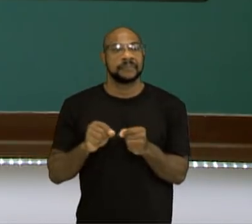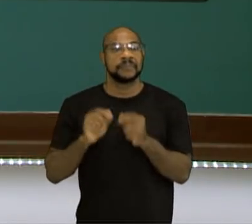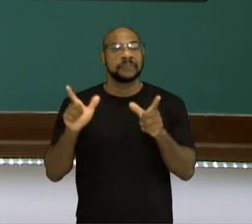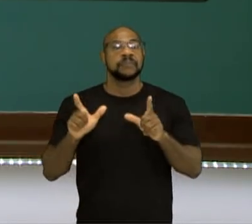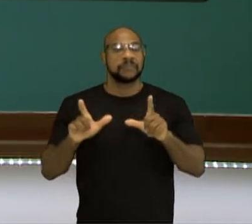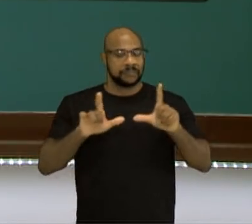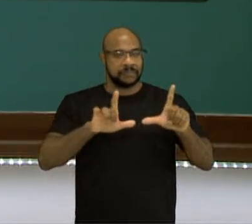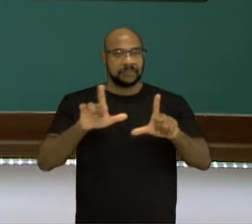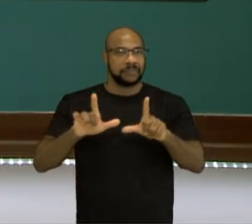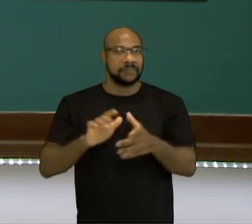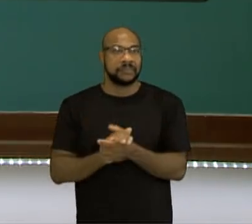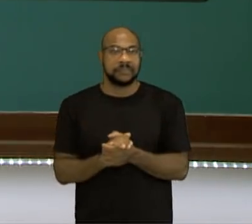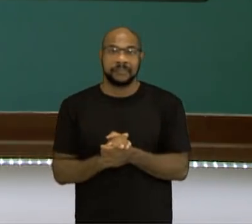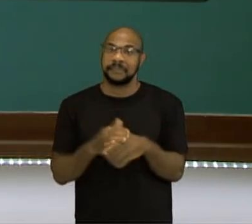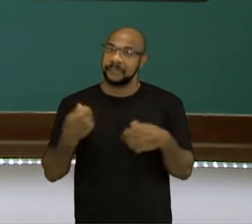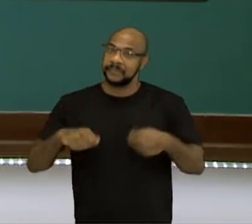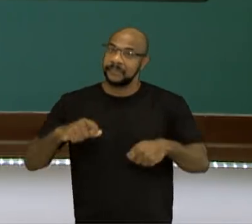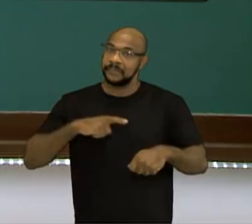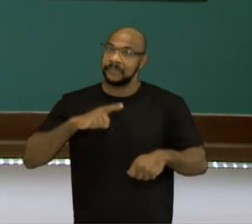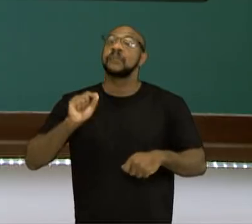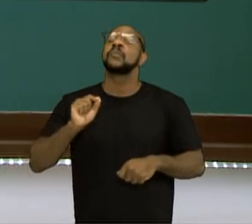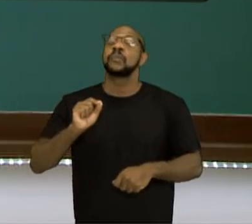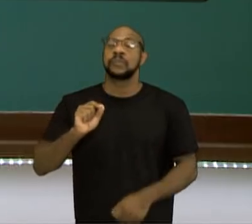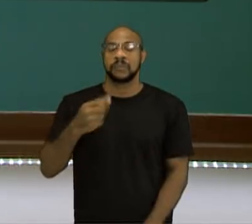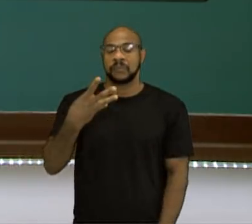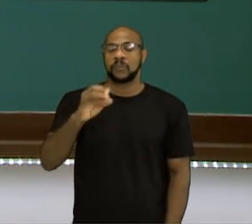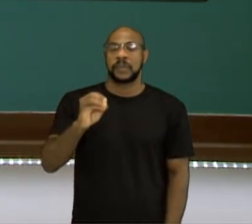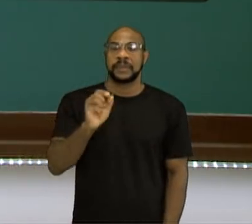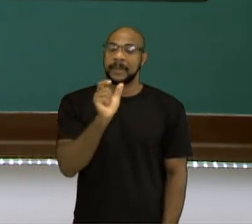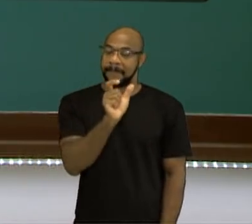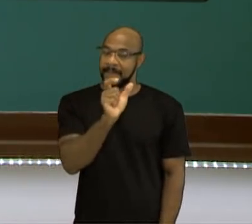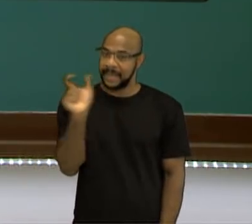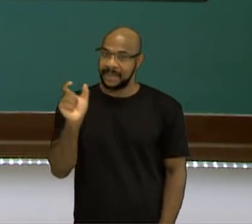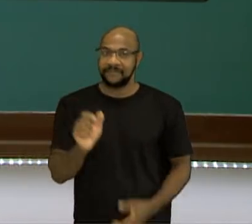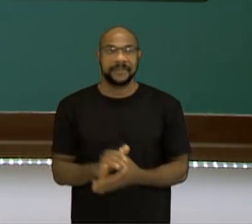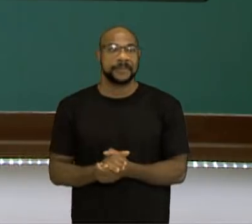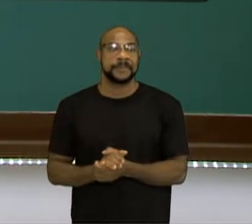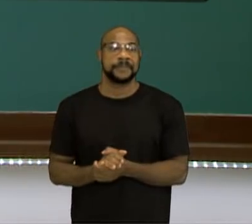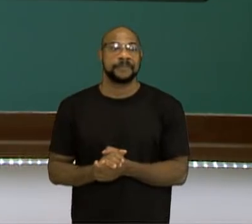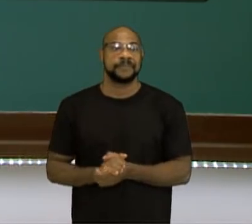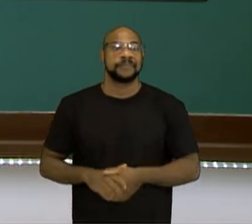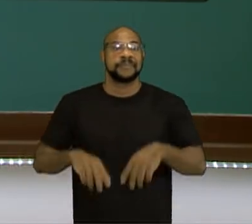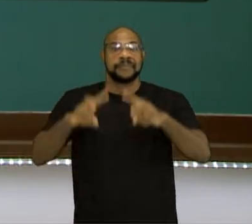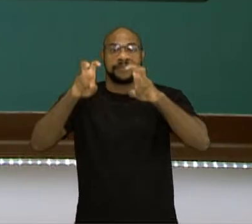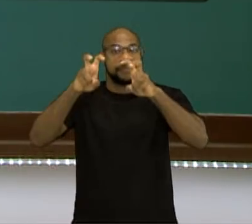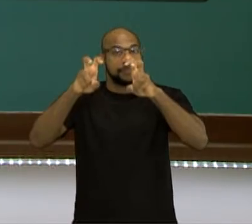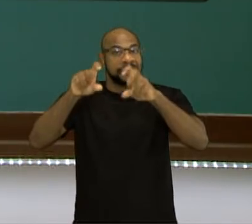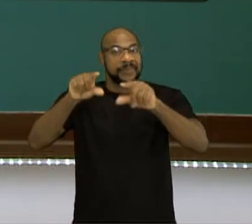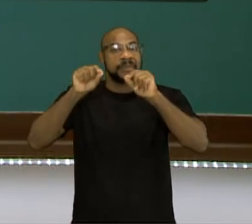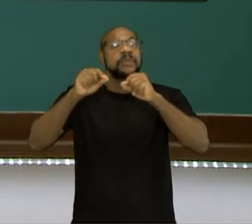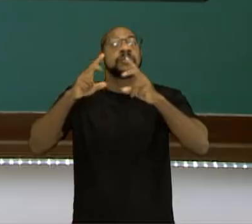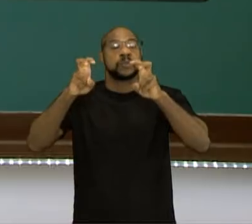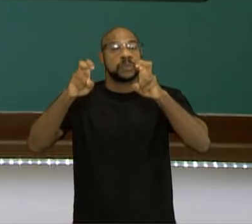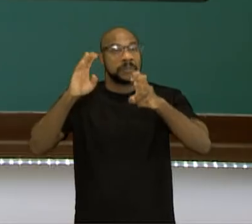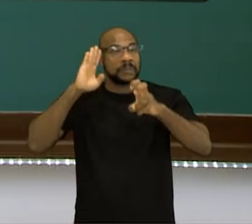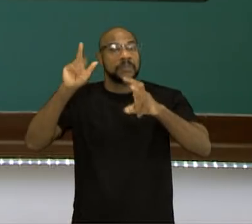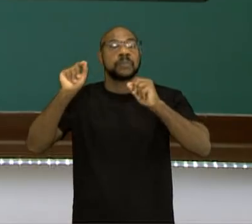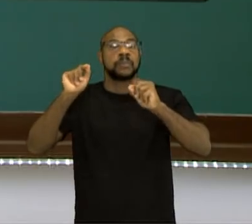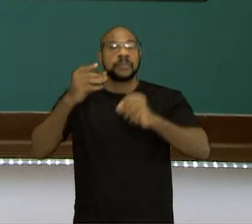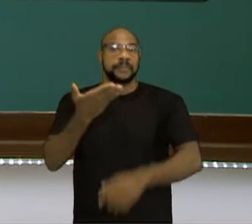diálogo 40 palavras. E o tema escolhido é amizade, tá?